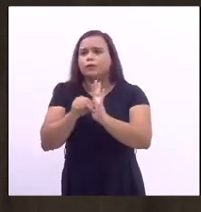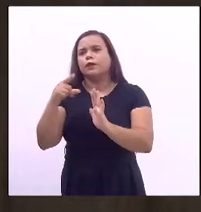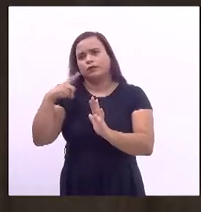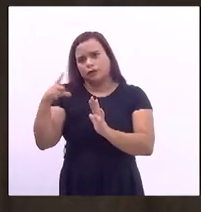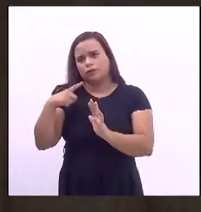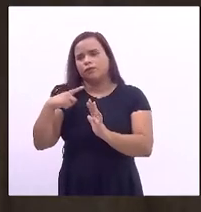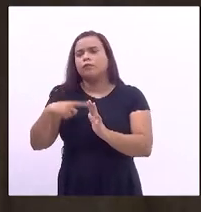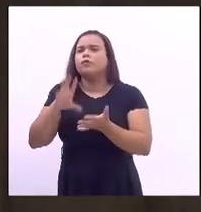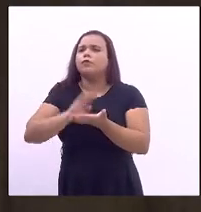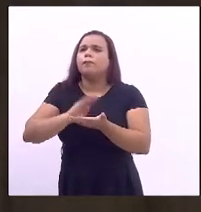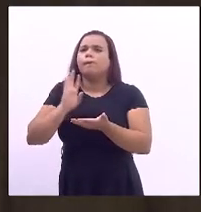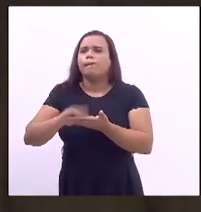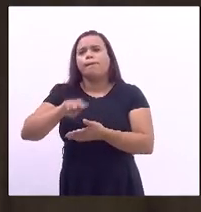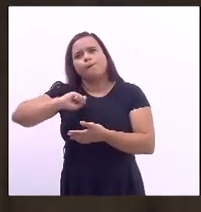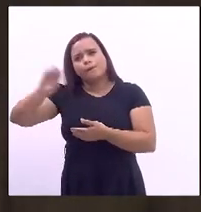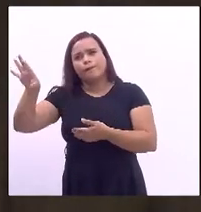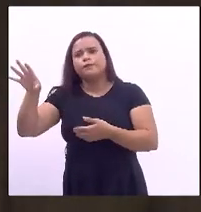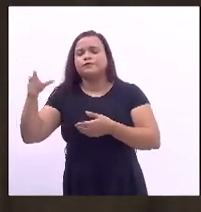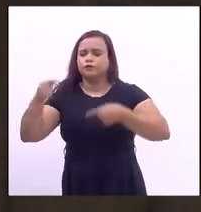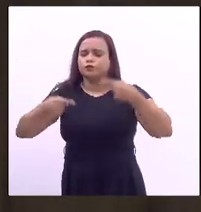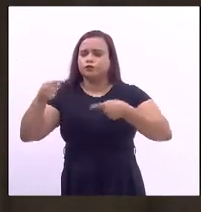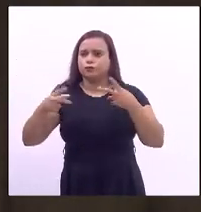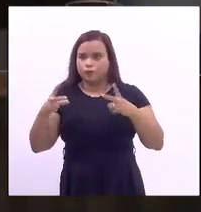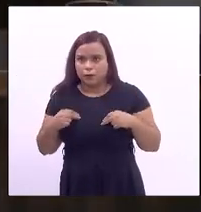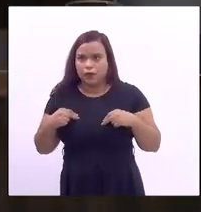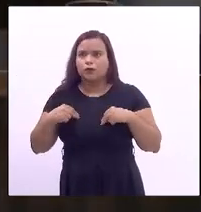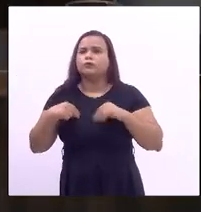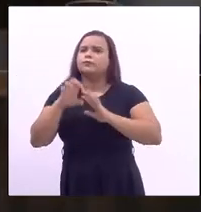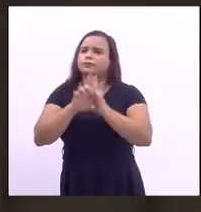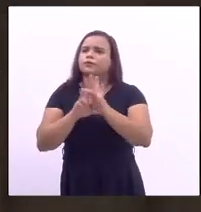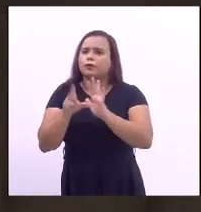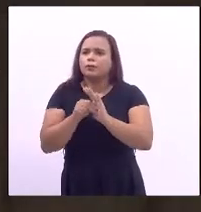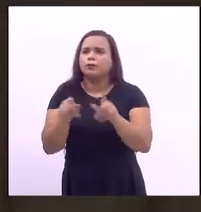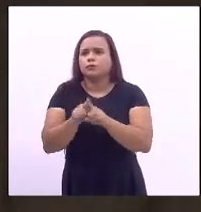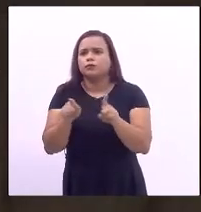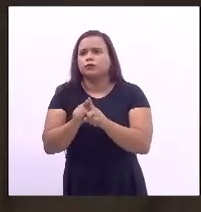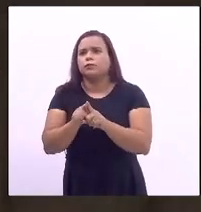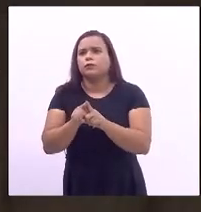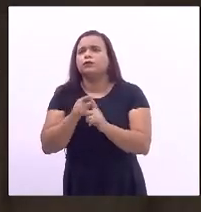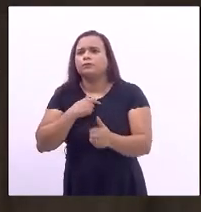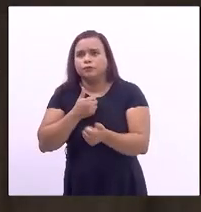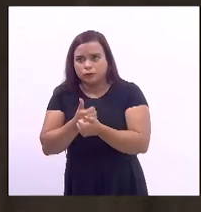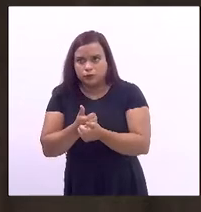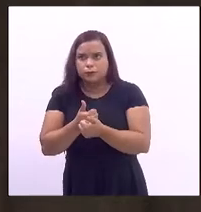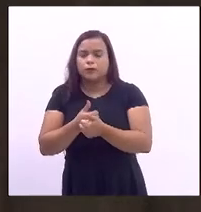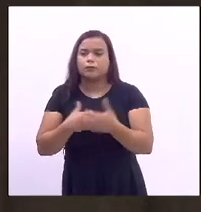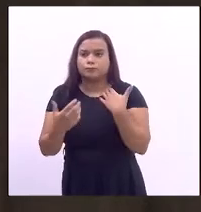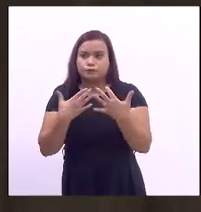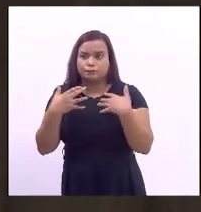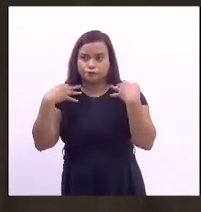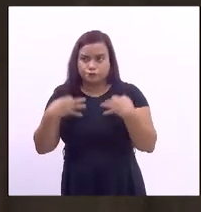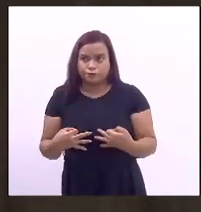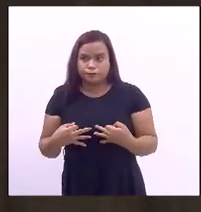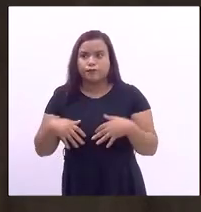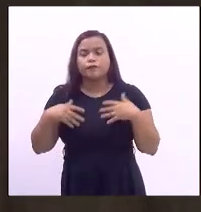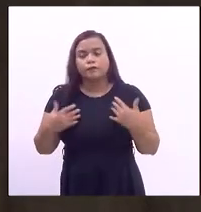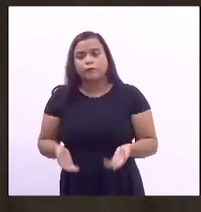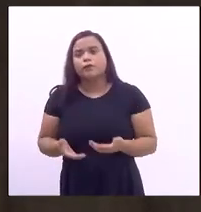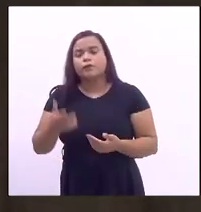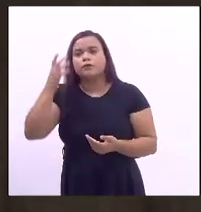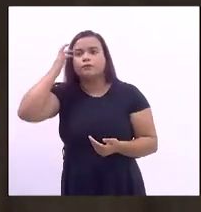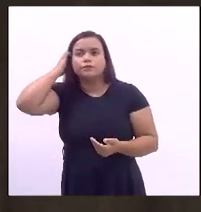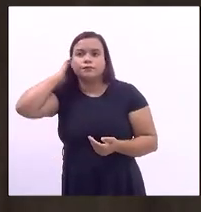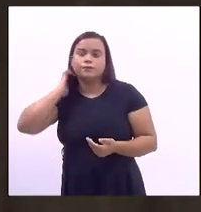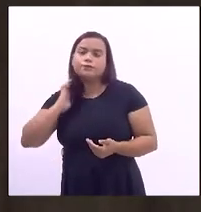sai de pauta a audiência discute o mérito eo crescimento das para se aproximar da relação ideal em assim posto